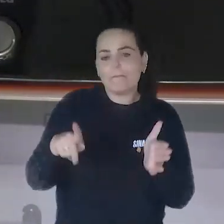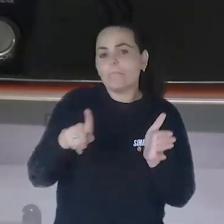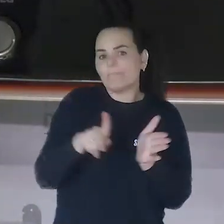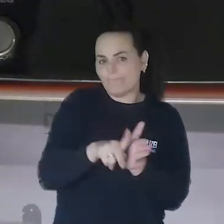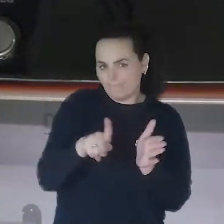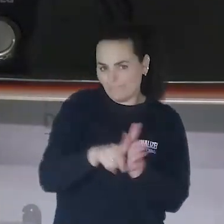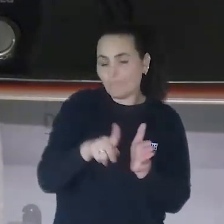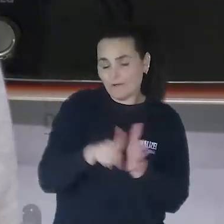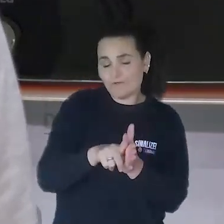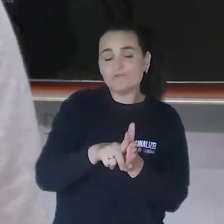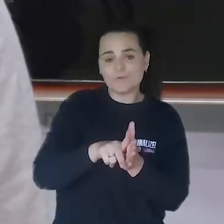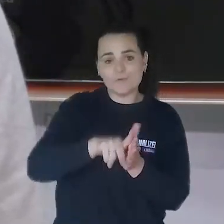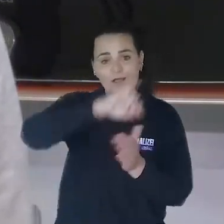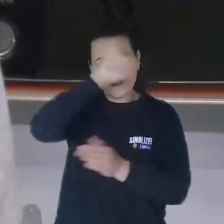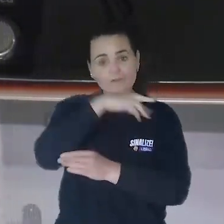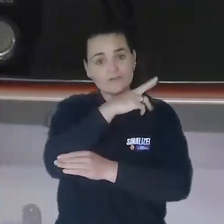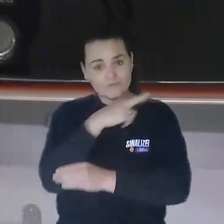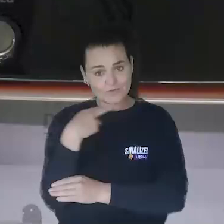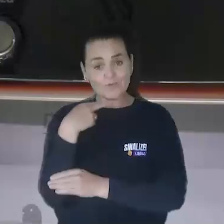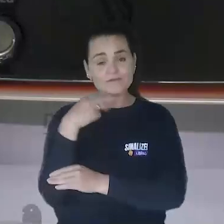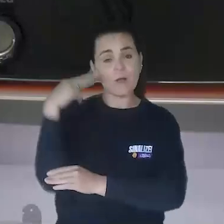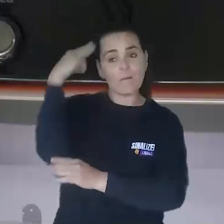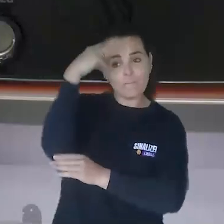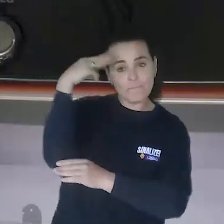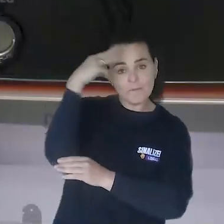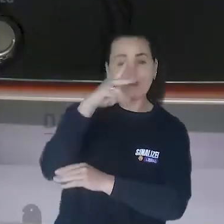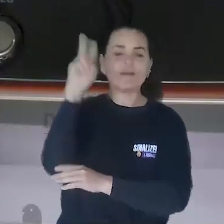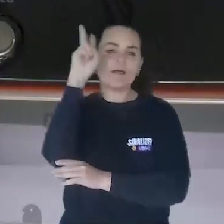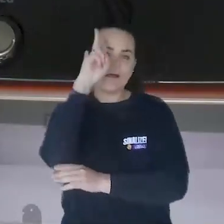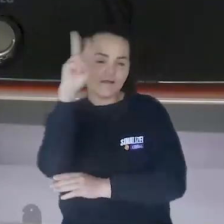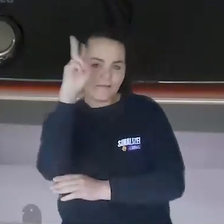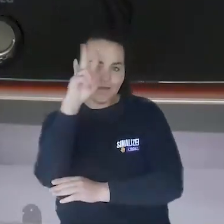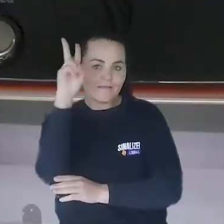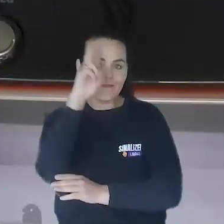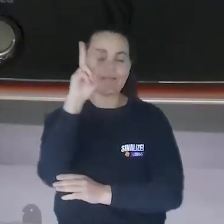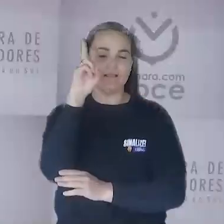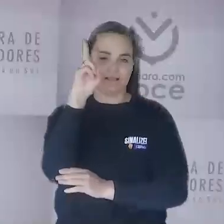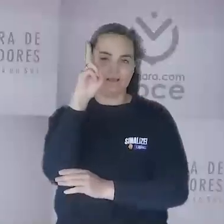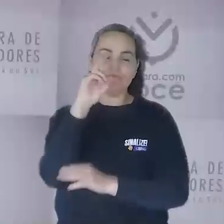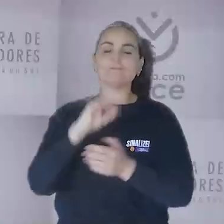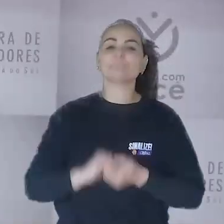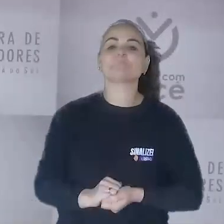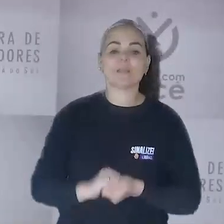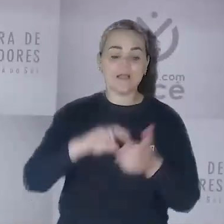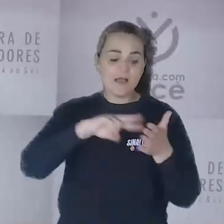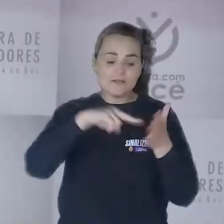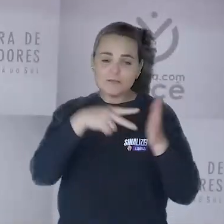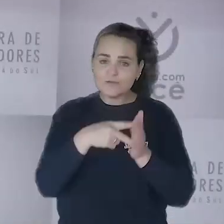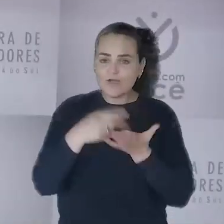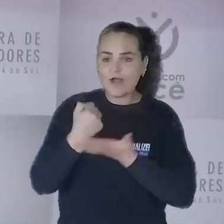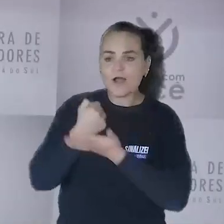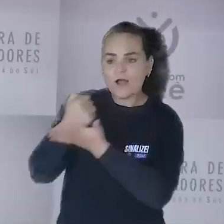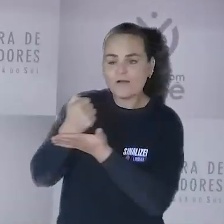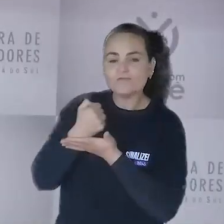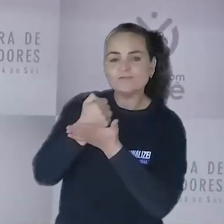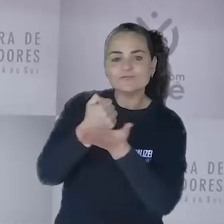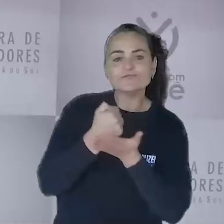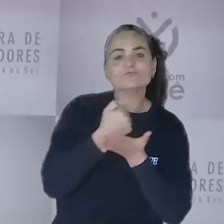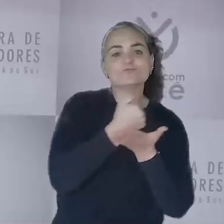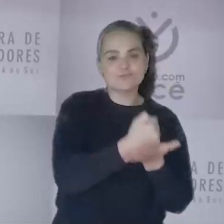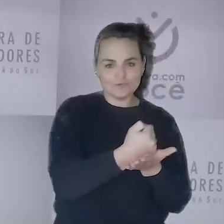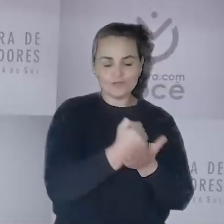Brasil essa data não apenas remem a imigração mas também destaca a significativa contribuição desses